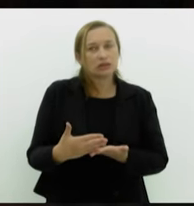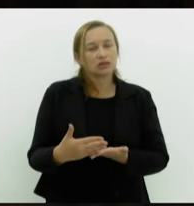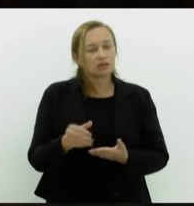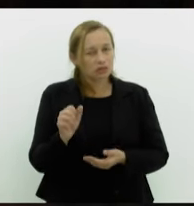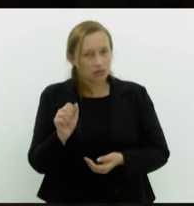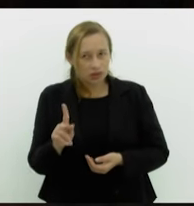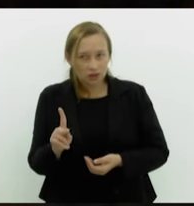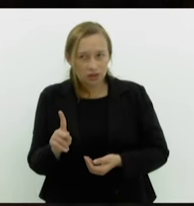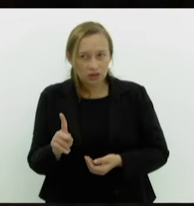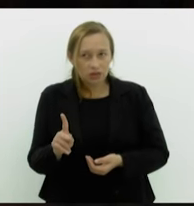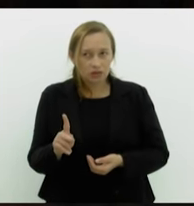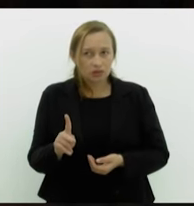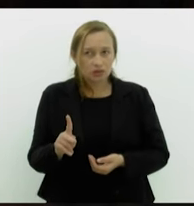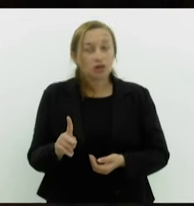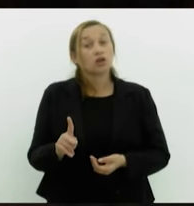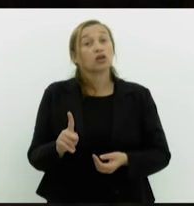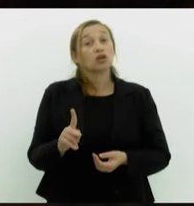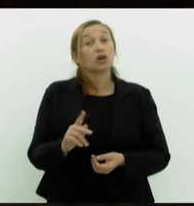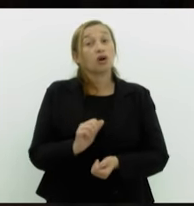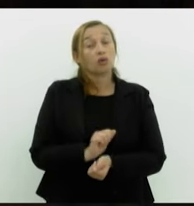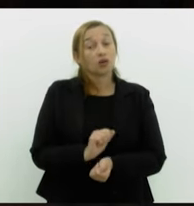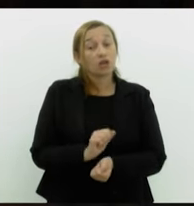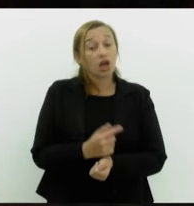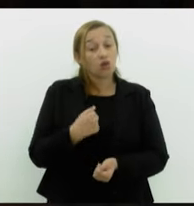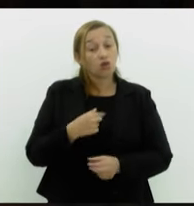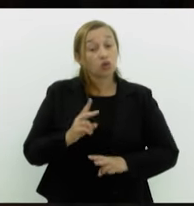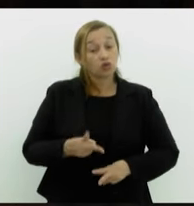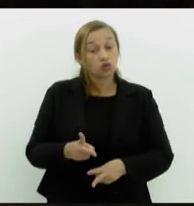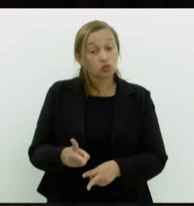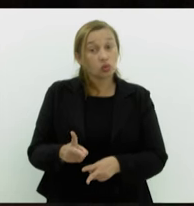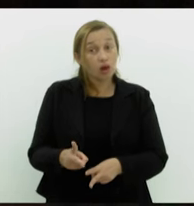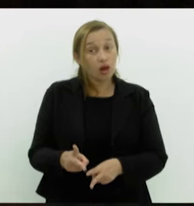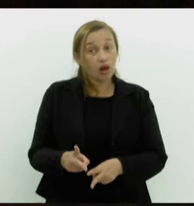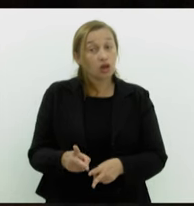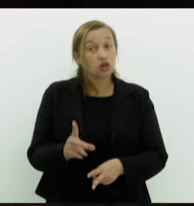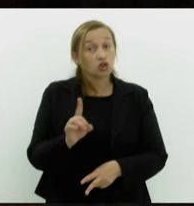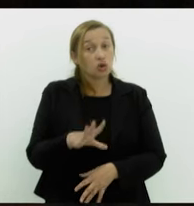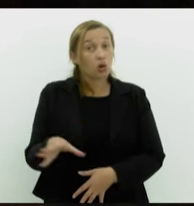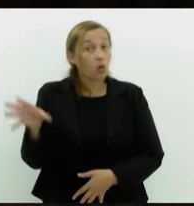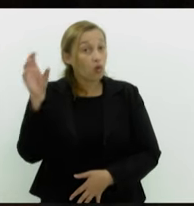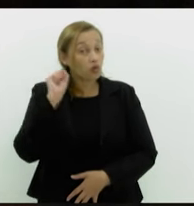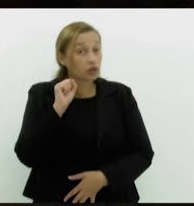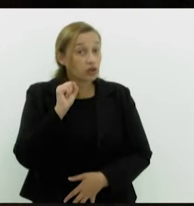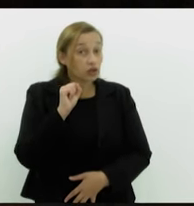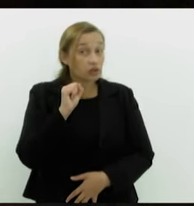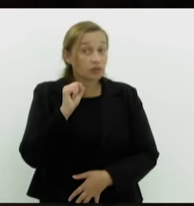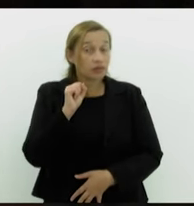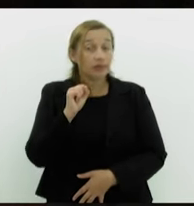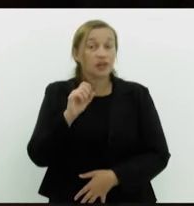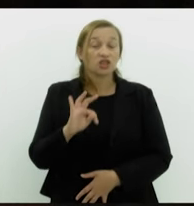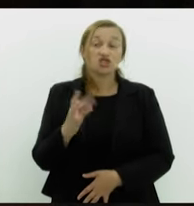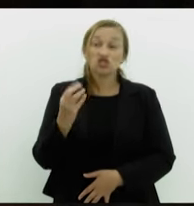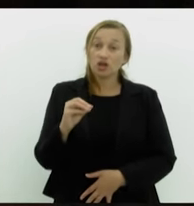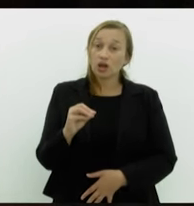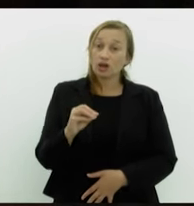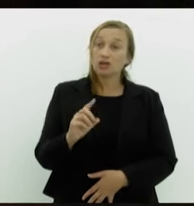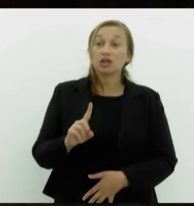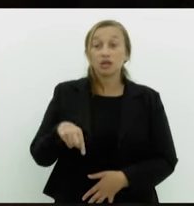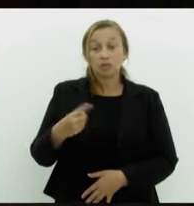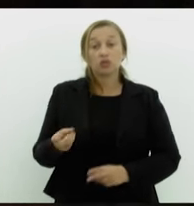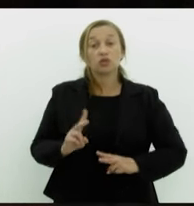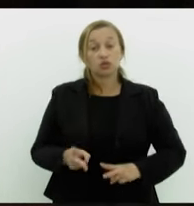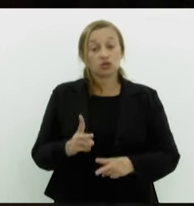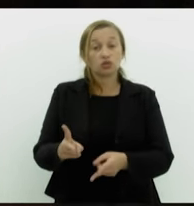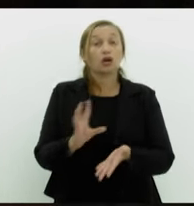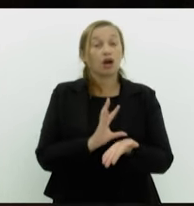certo? Vamos esperar, eu vou continuar, vou esperar, vou só ouvir aqui o Thiago Galhaço, entendeu? Vamos continuar